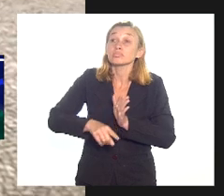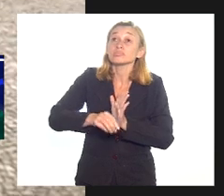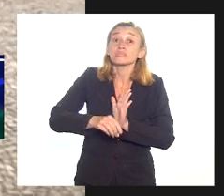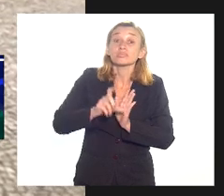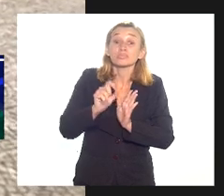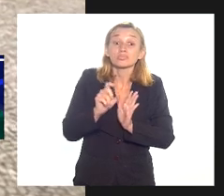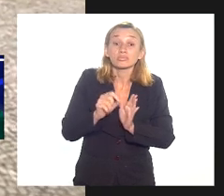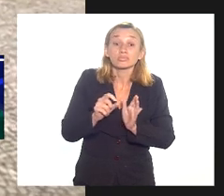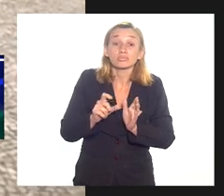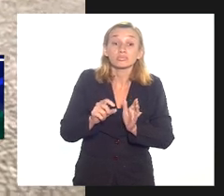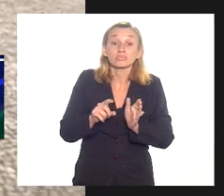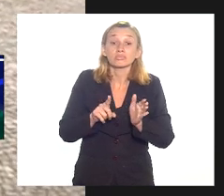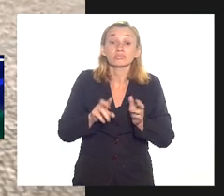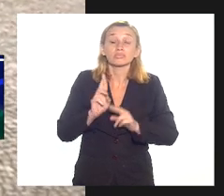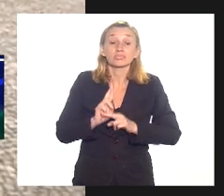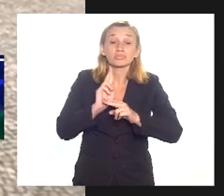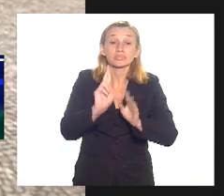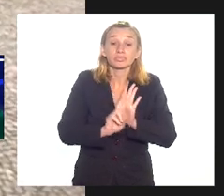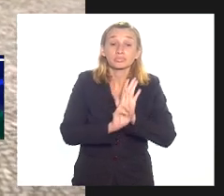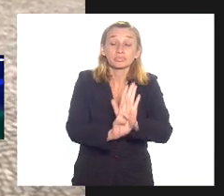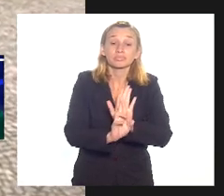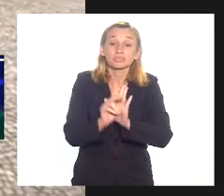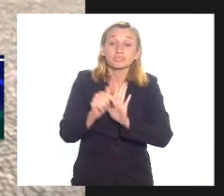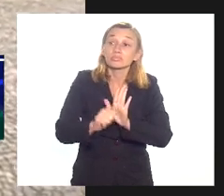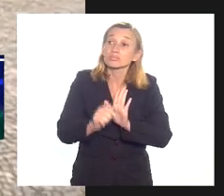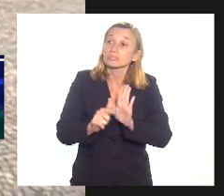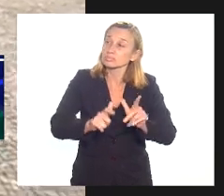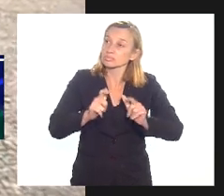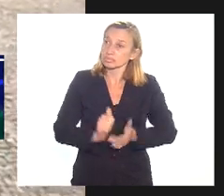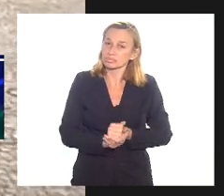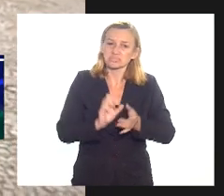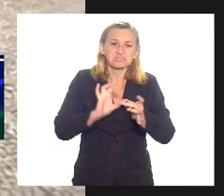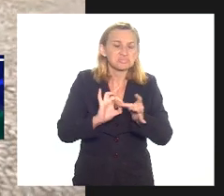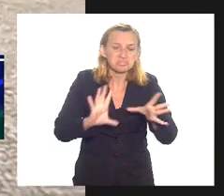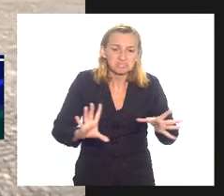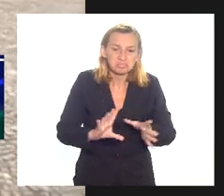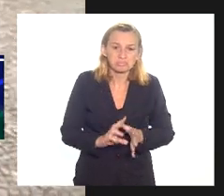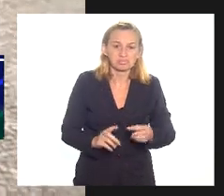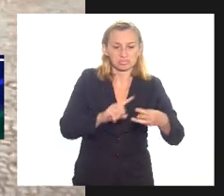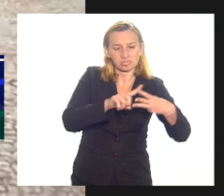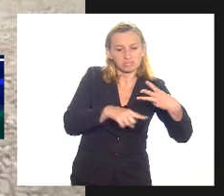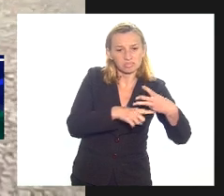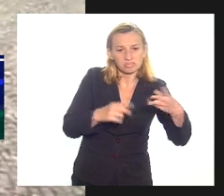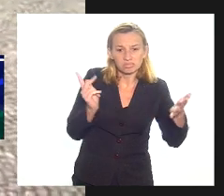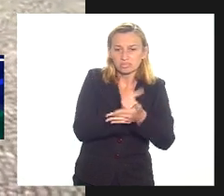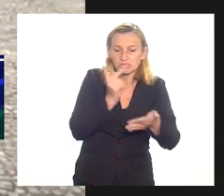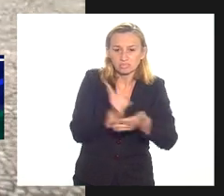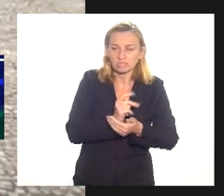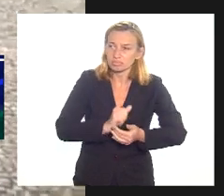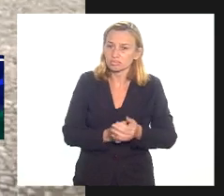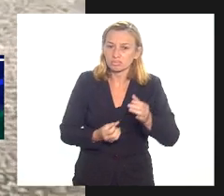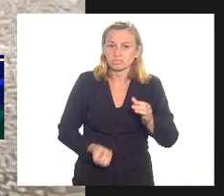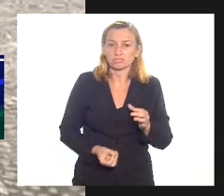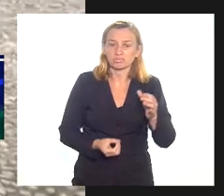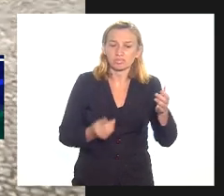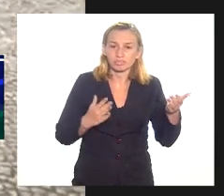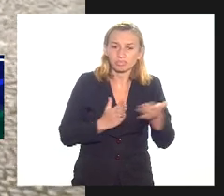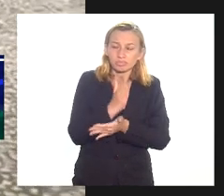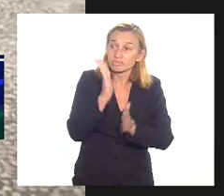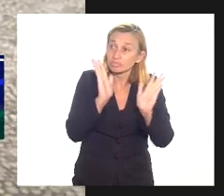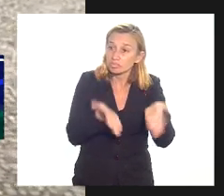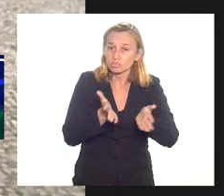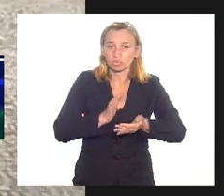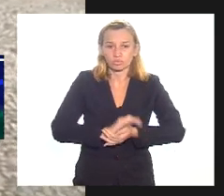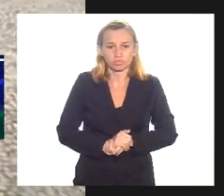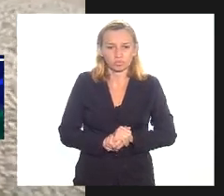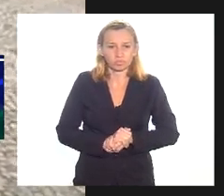deputados conservadores dessa casa que permitiram que essas três barbaridades fossem aprovadas hoje?